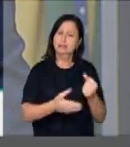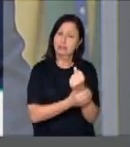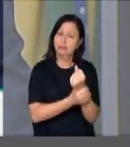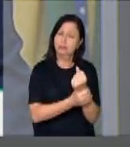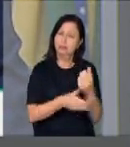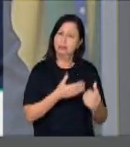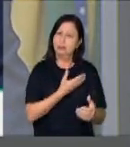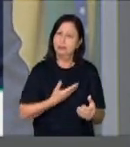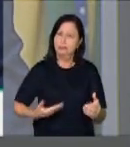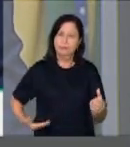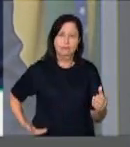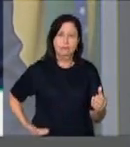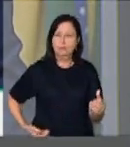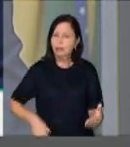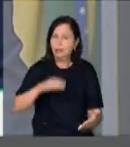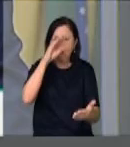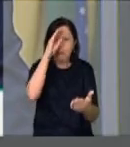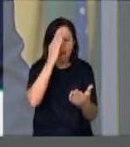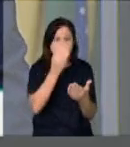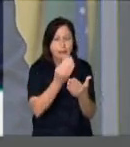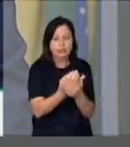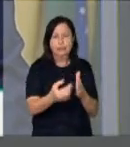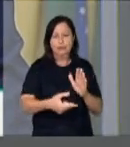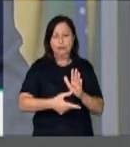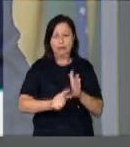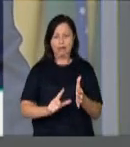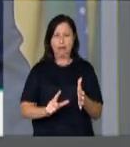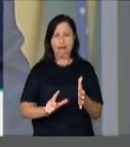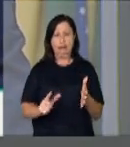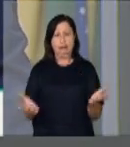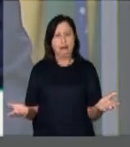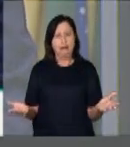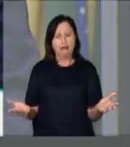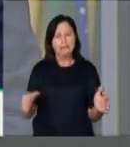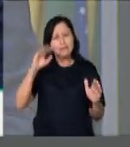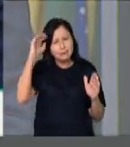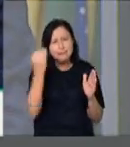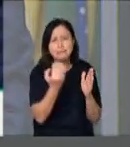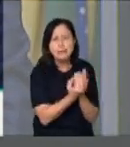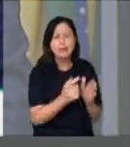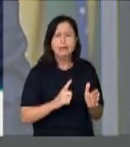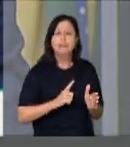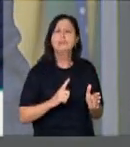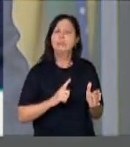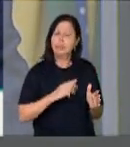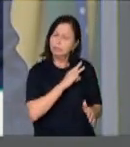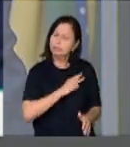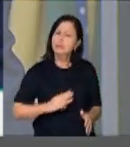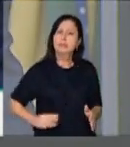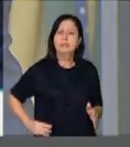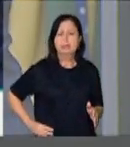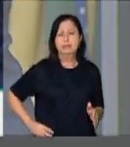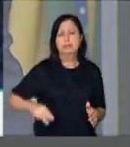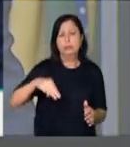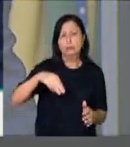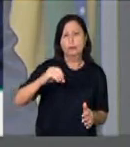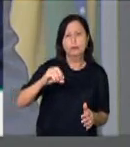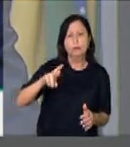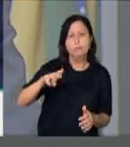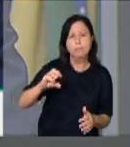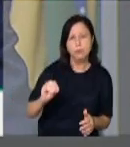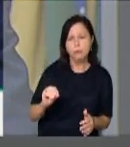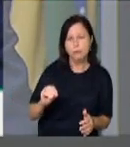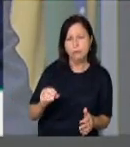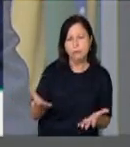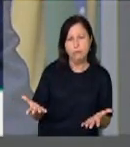é um retrocesso porque com todo o respeito que eu tenho ao ministro sergio moro mas ele